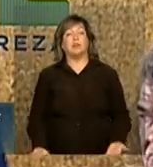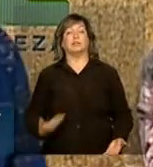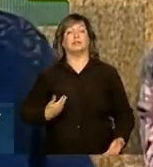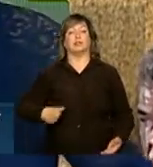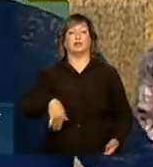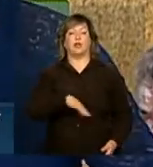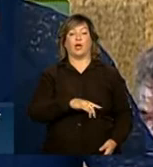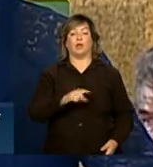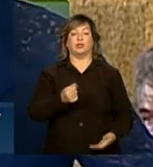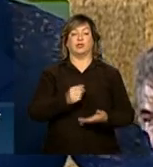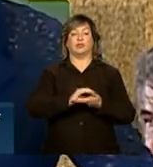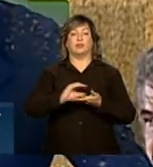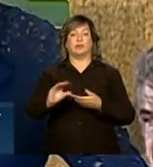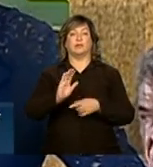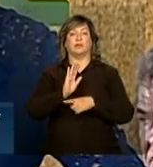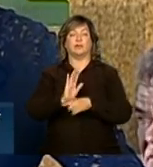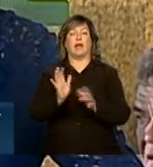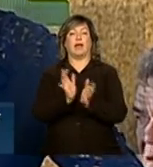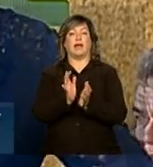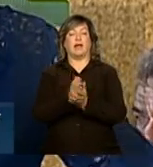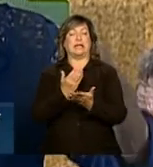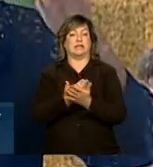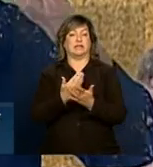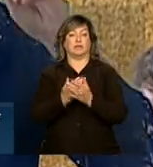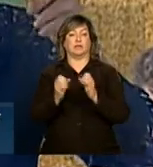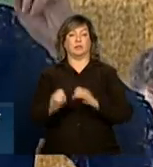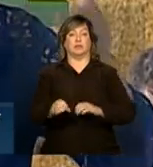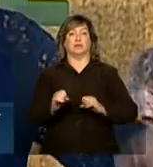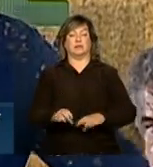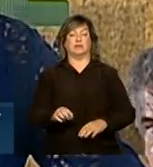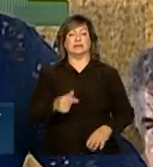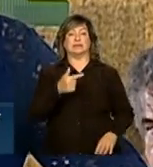destinamos para a educação